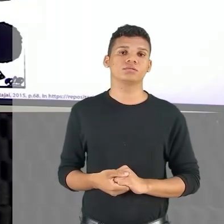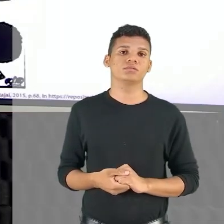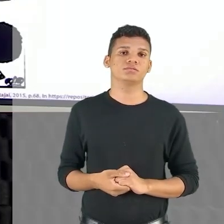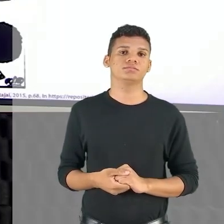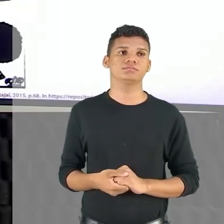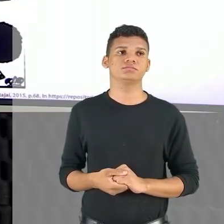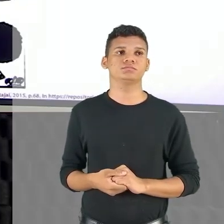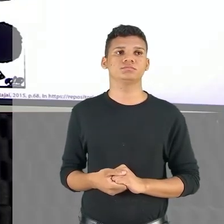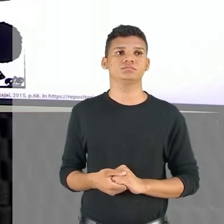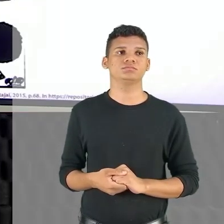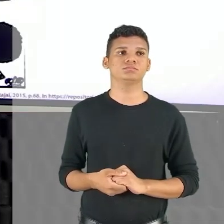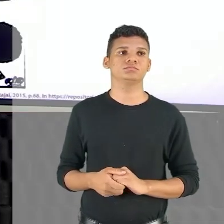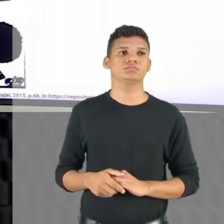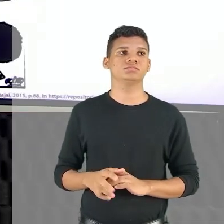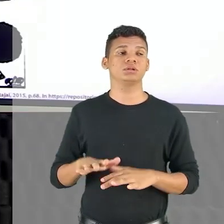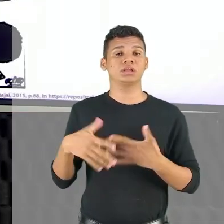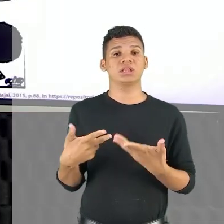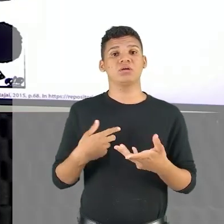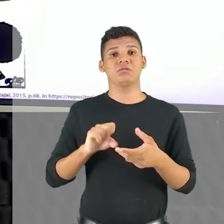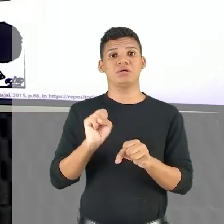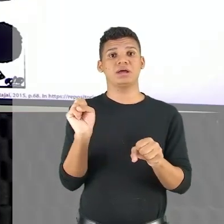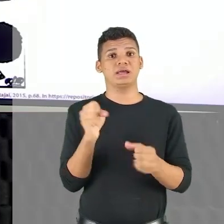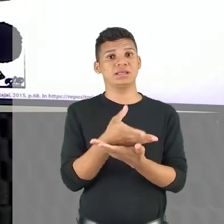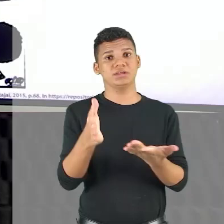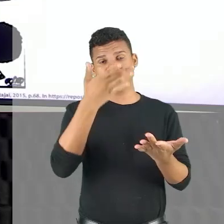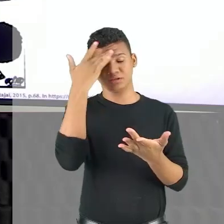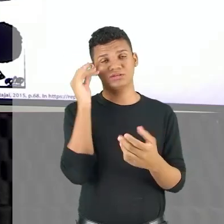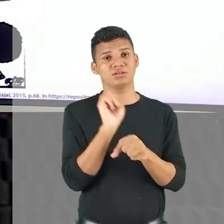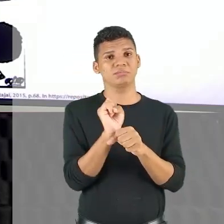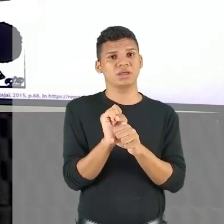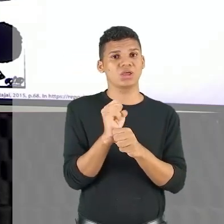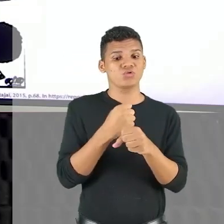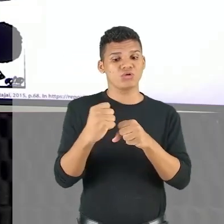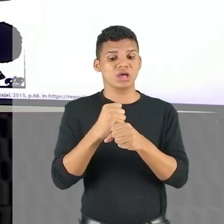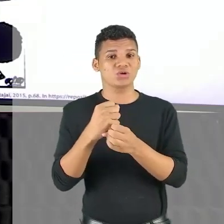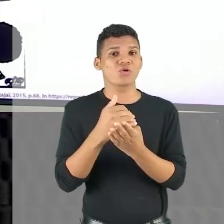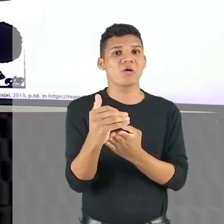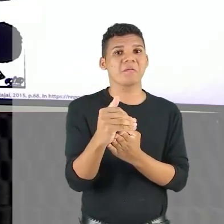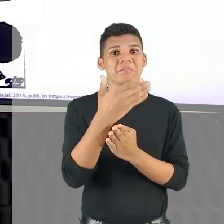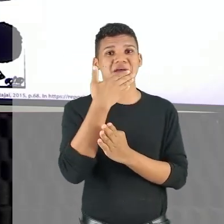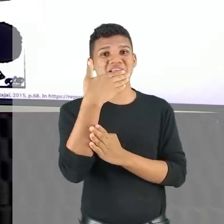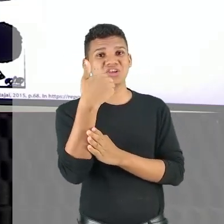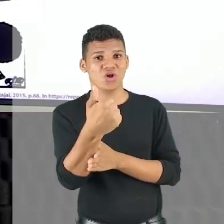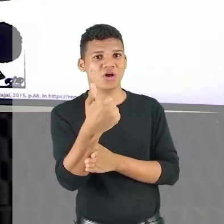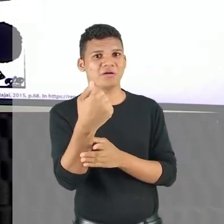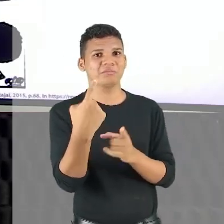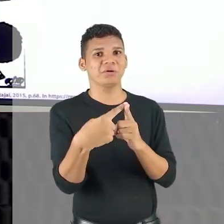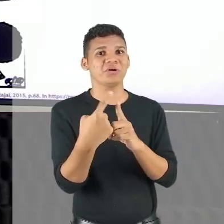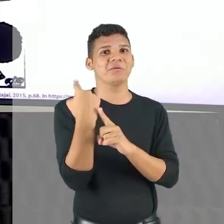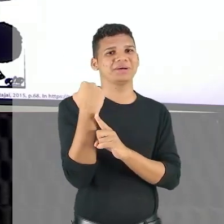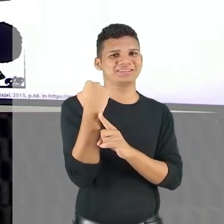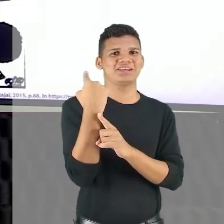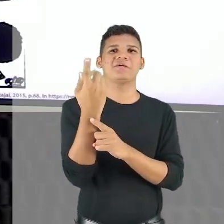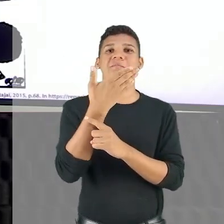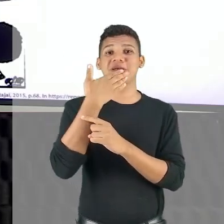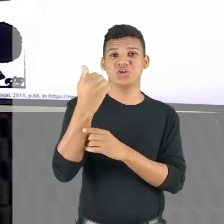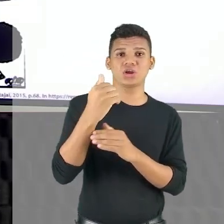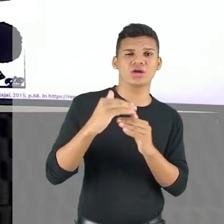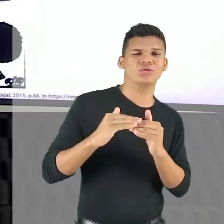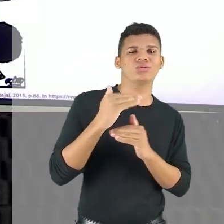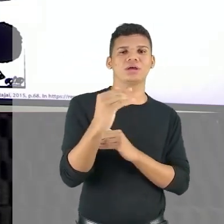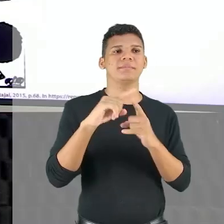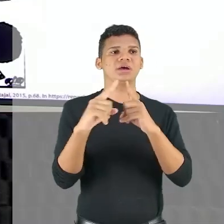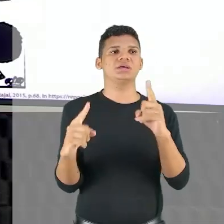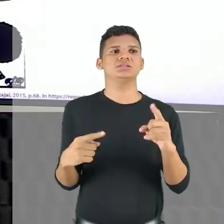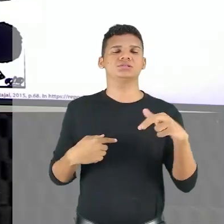ela diz aí, as pessoas esperam que este ano que começa seja melhor que o anterior. Aí ele continua andando e